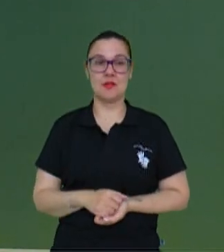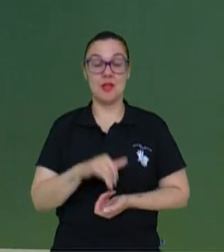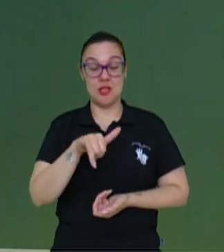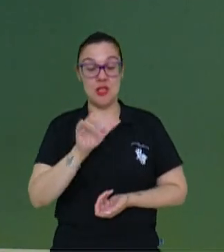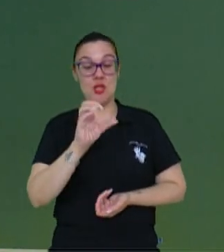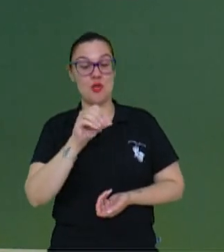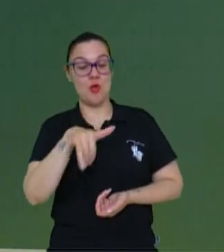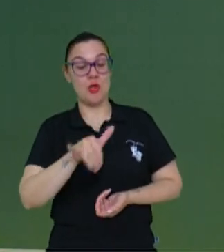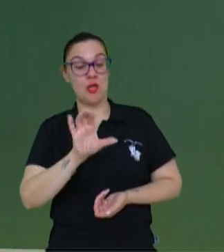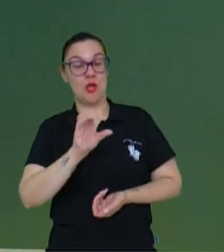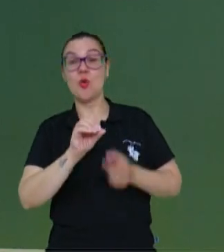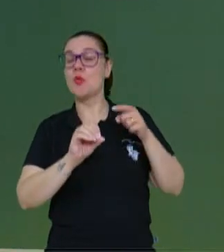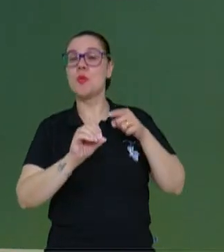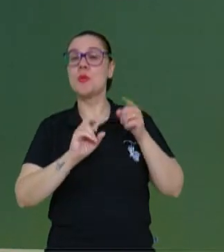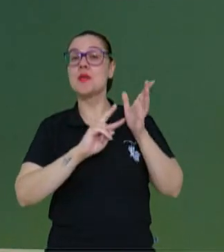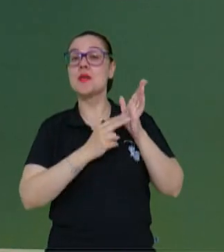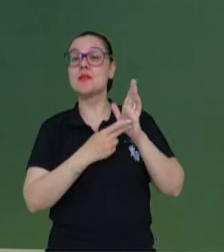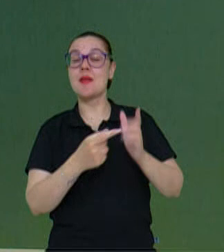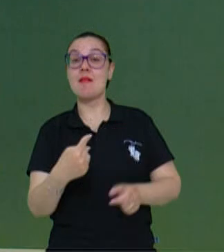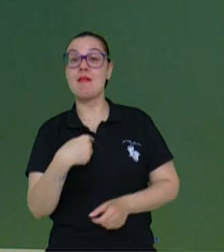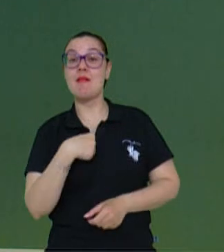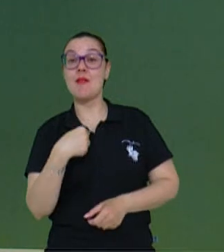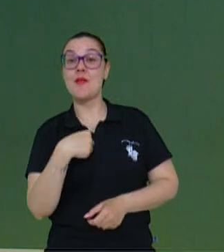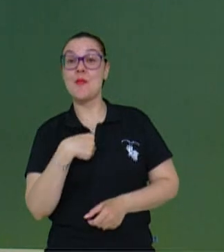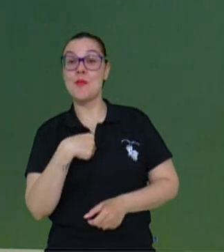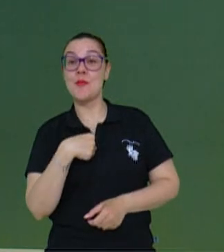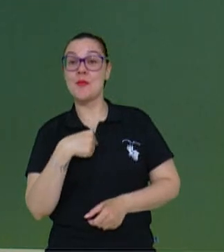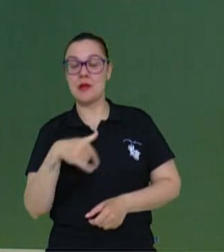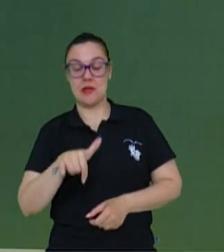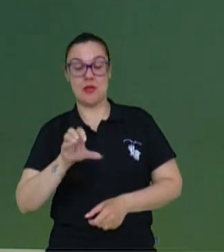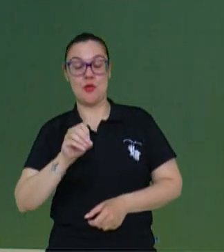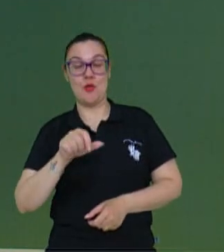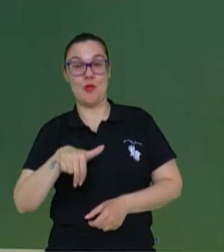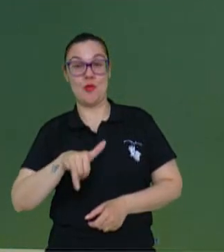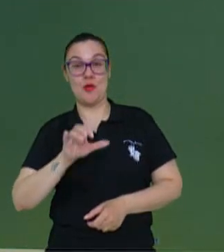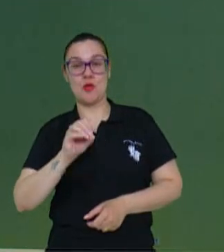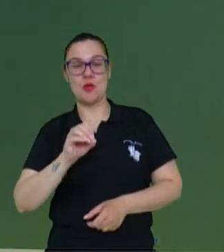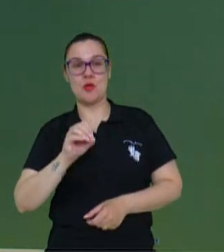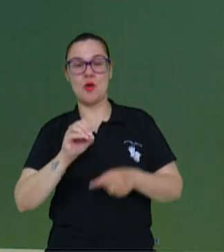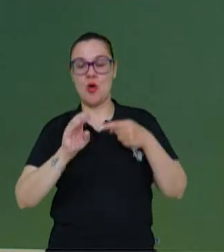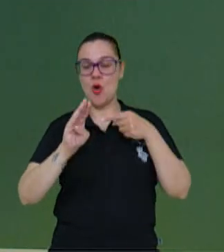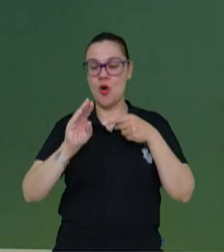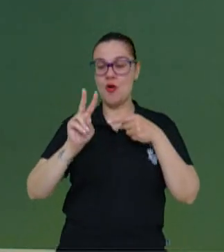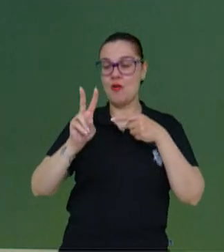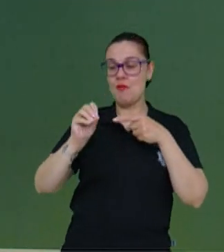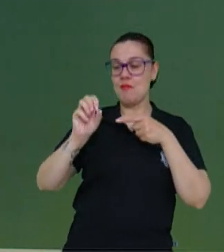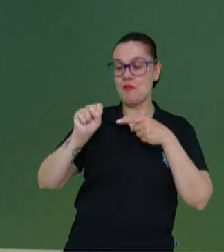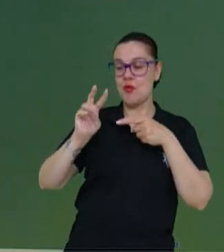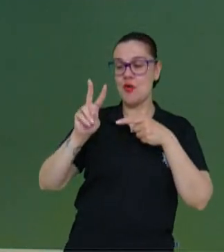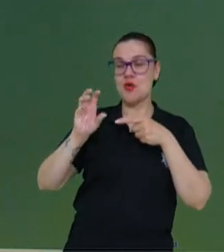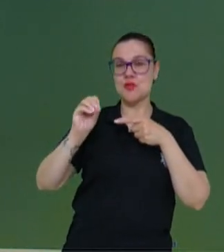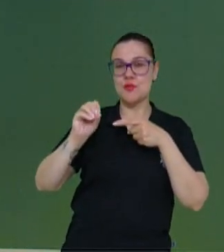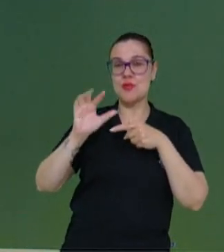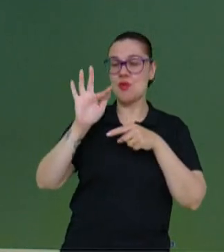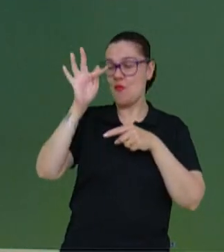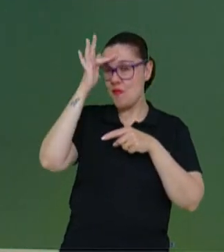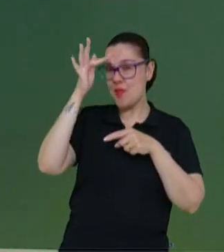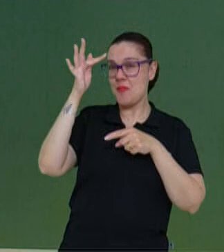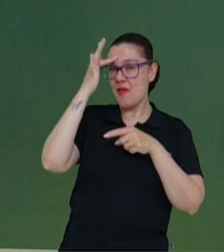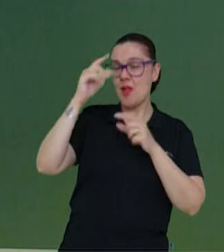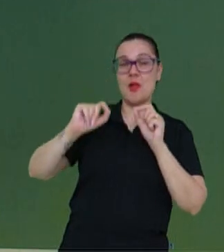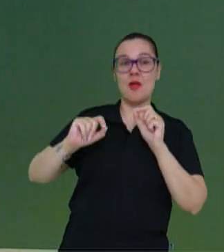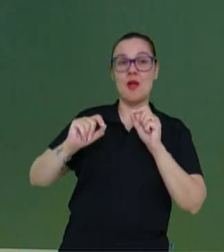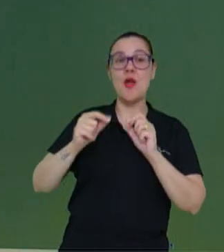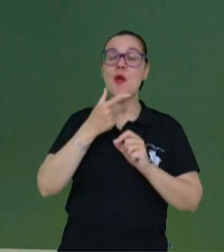Jojo, nós pensamos ali em ioiô, né? Aí quando ela fala bos é você, Felipe, então ela está falando